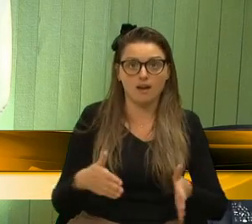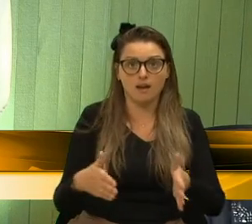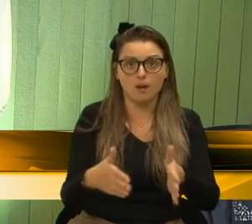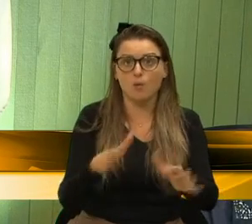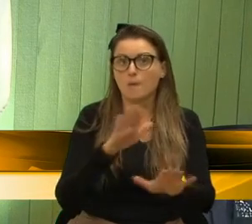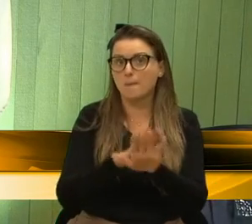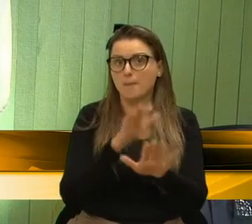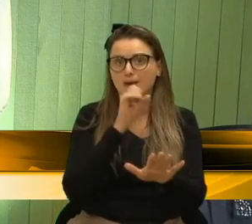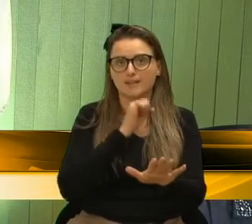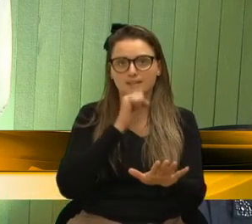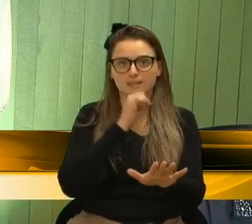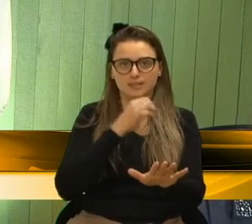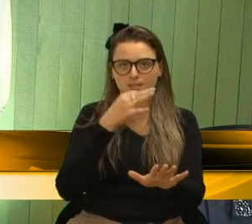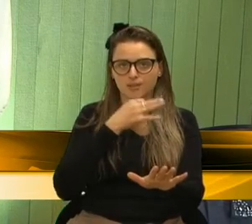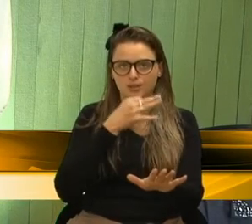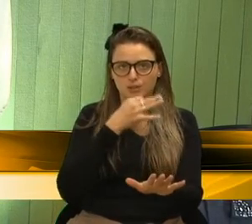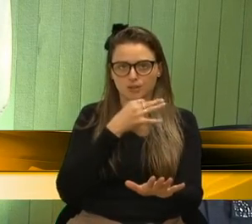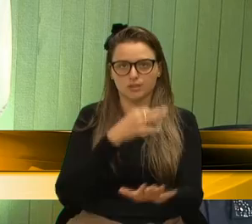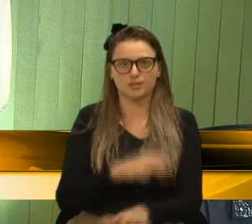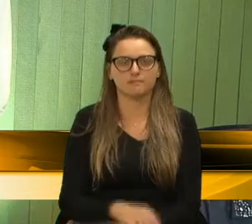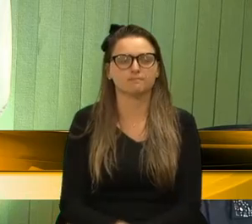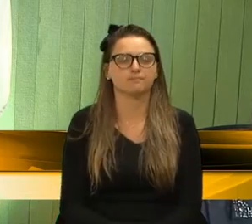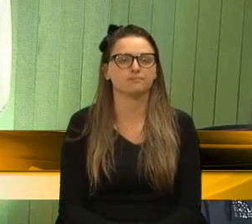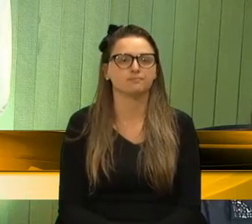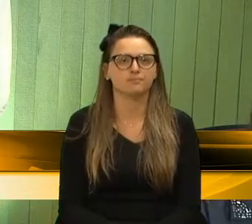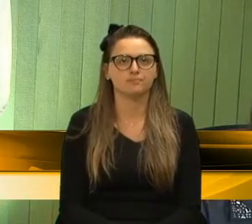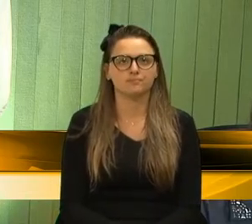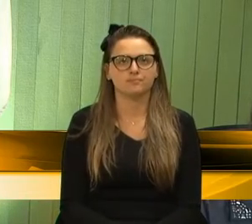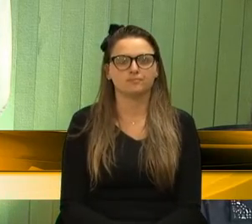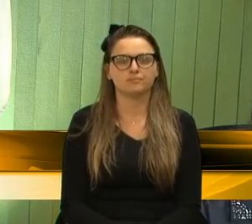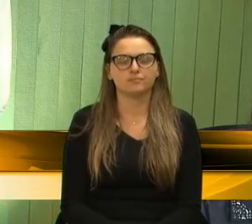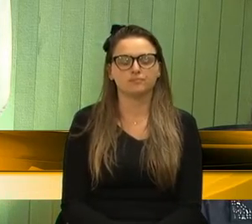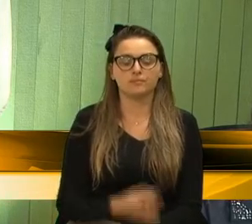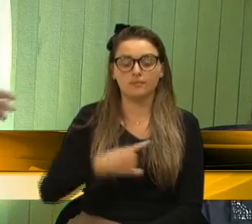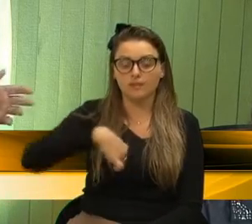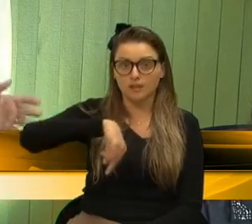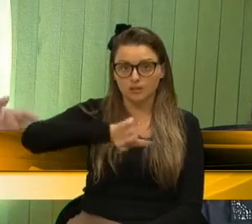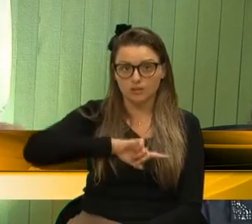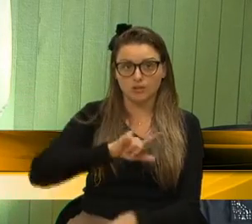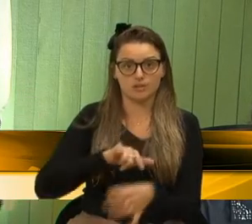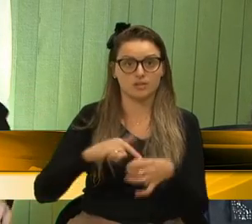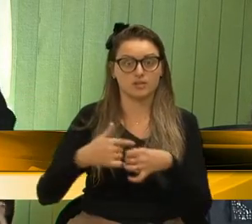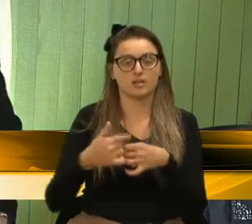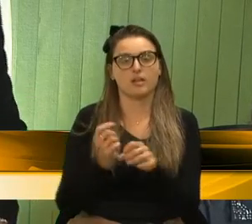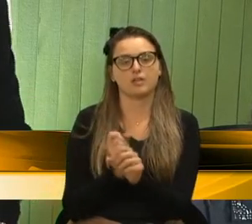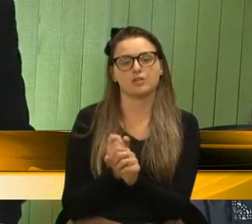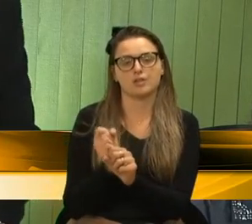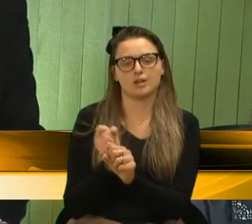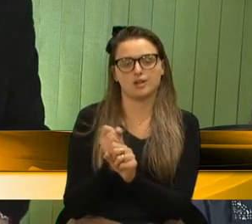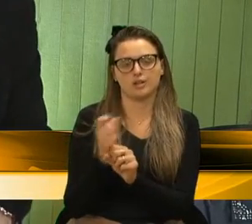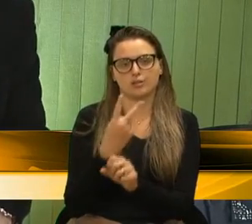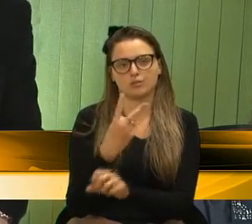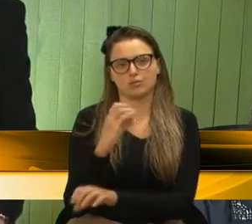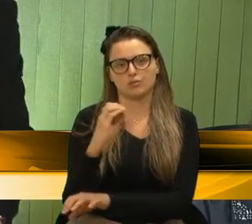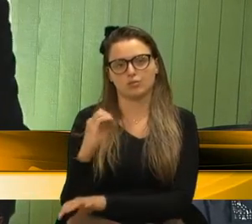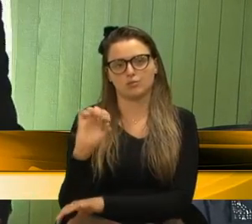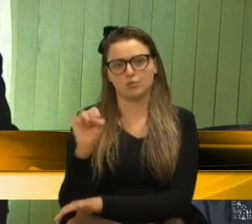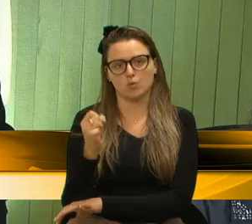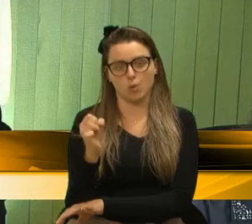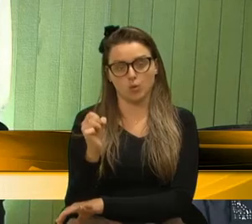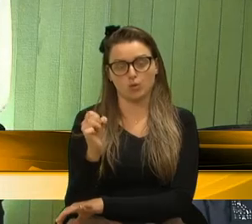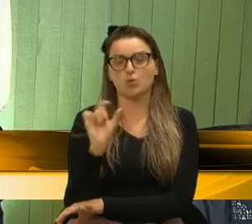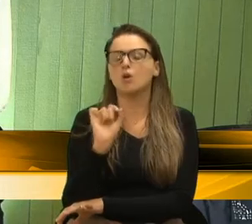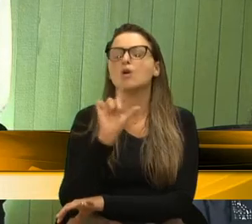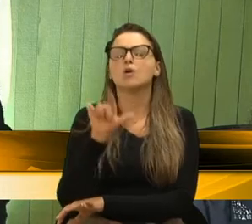Ues, de Caxias do Sul. Nossa cidade, que no ano de 2008 foi declarada a capital brasileira